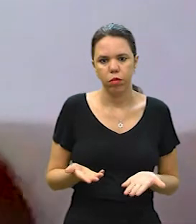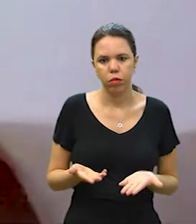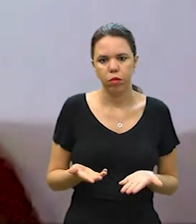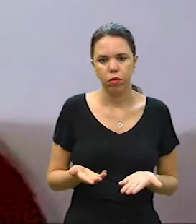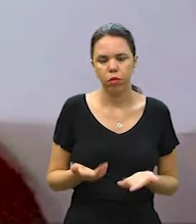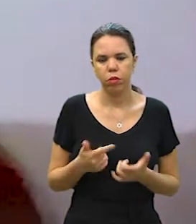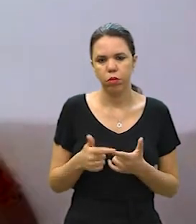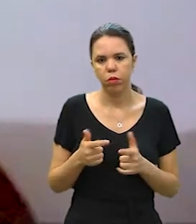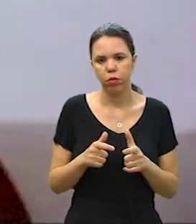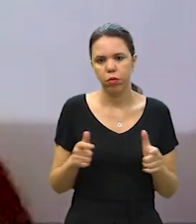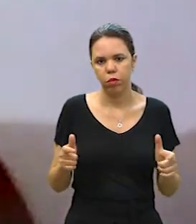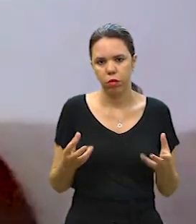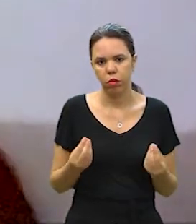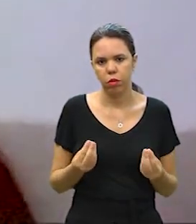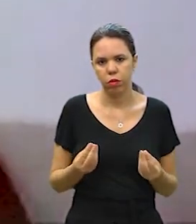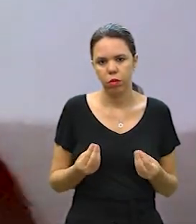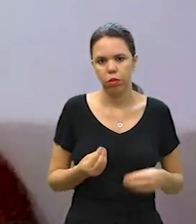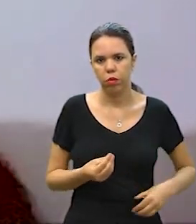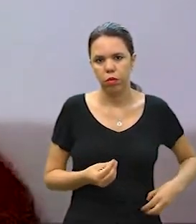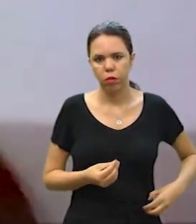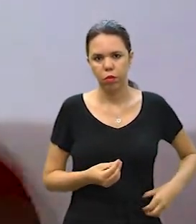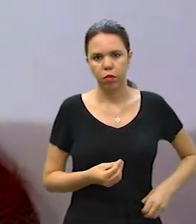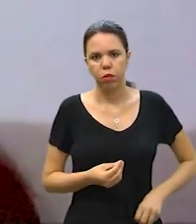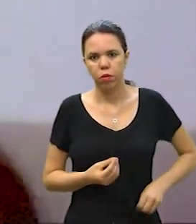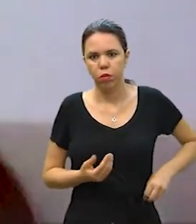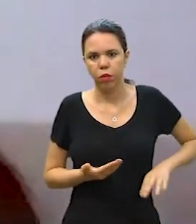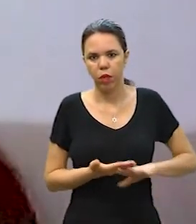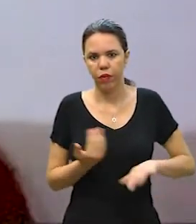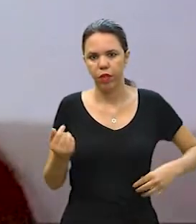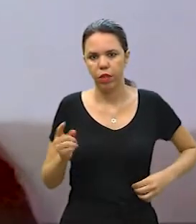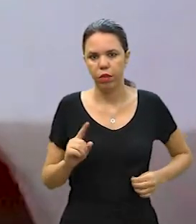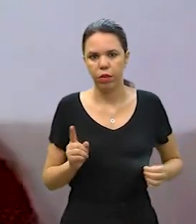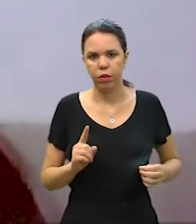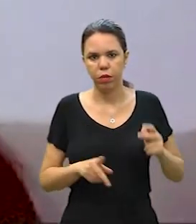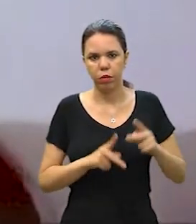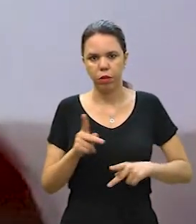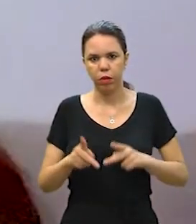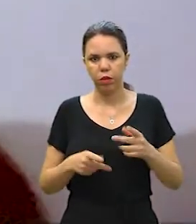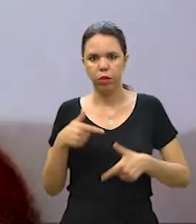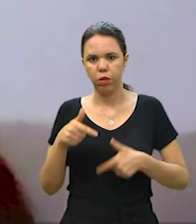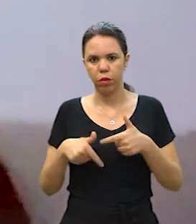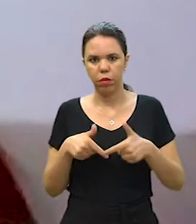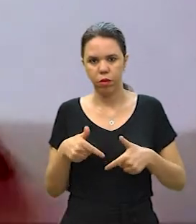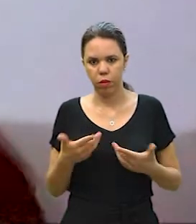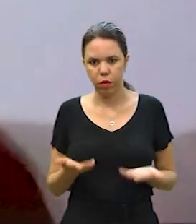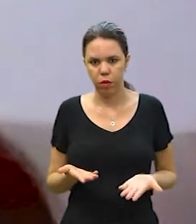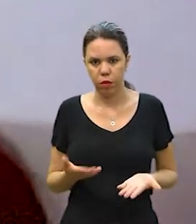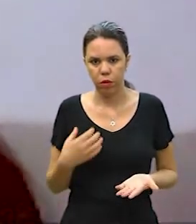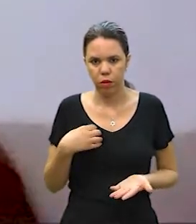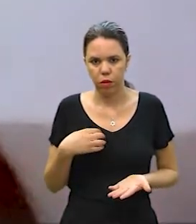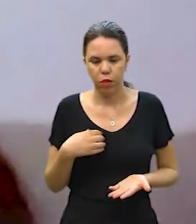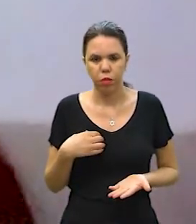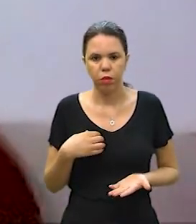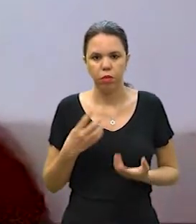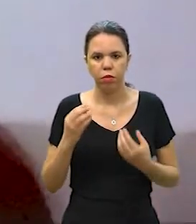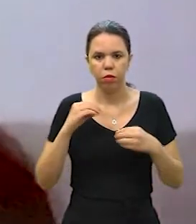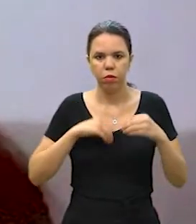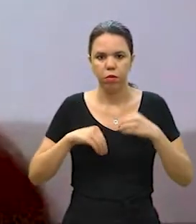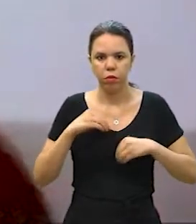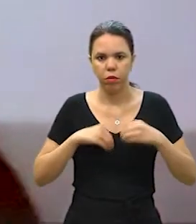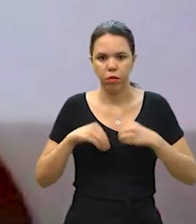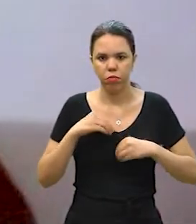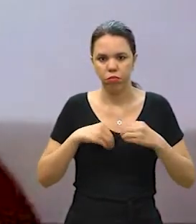casos aumentaram muitos, assim, e estão afastados? Não, muitas vezes a pessoa está trabalhando dessa maneira, está trabalhando com depressão,